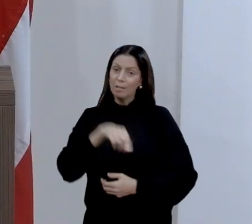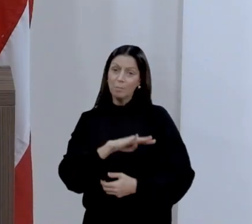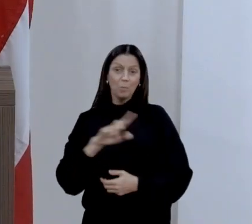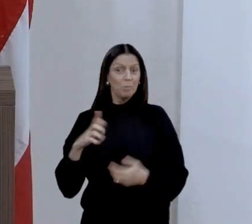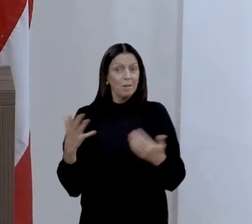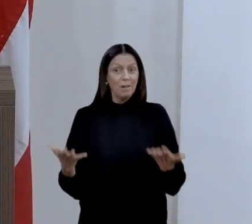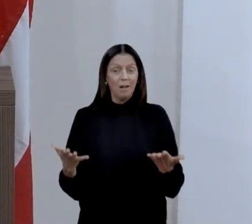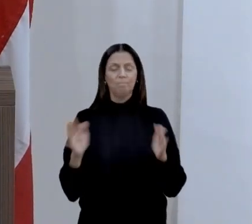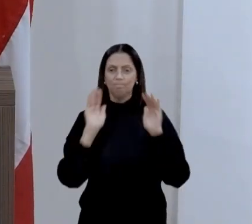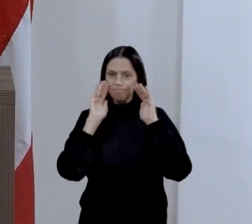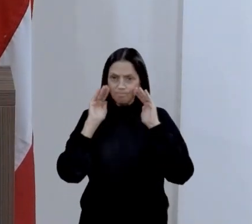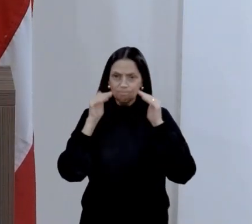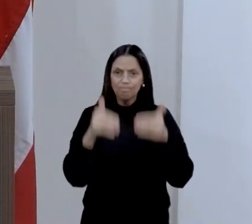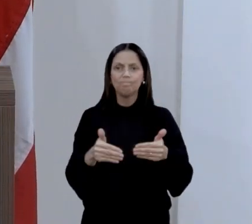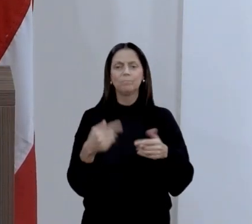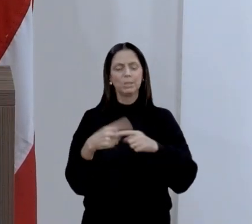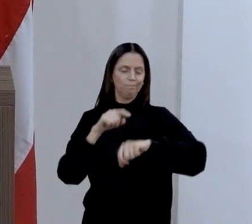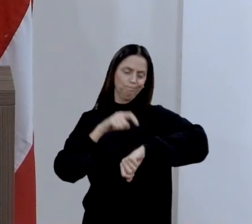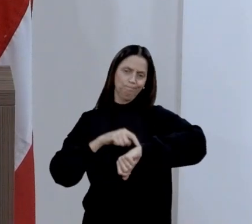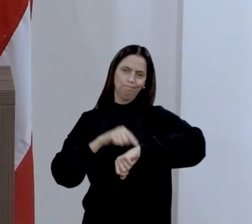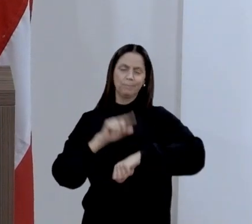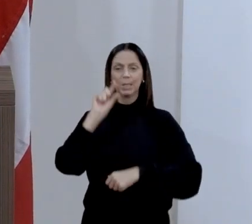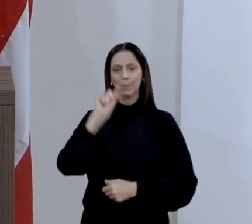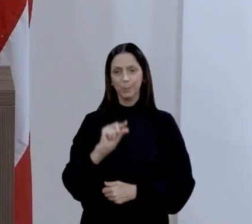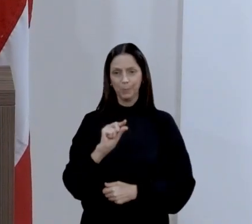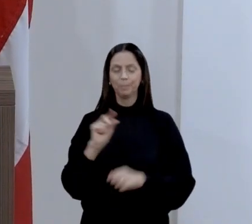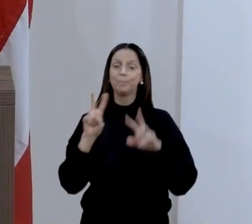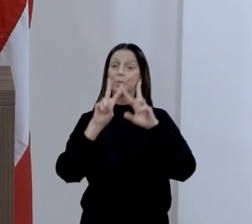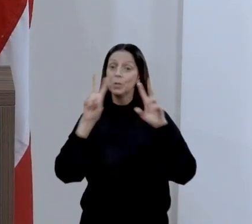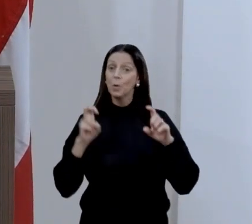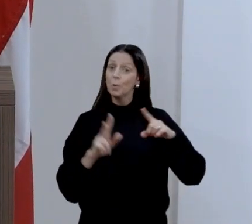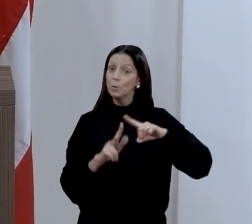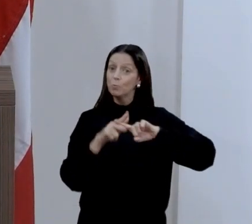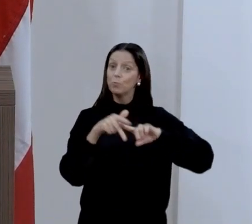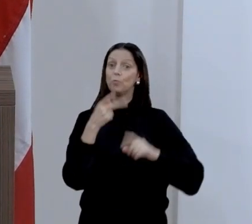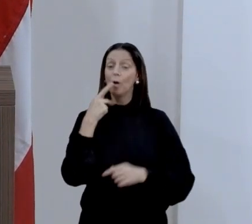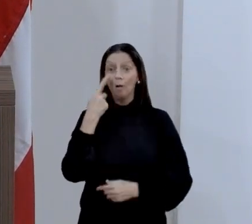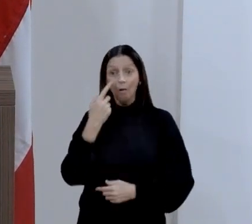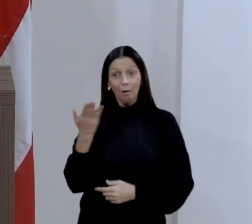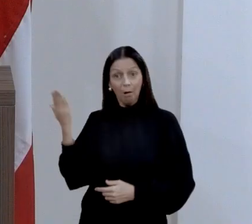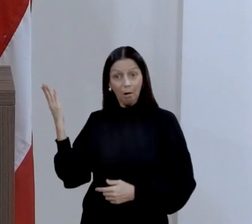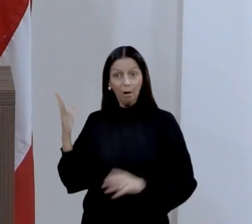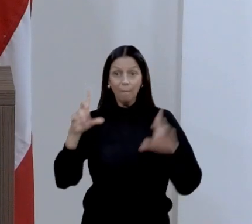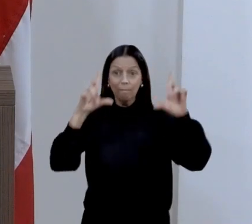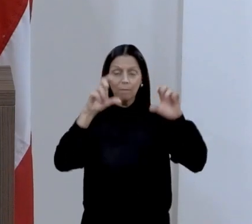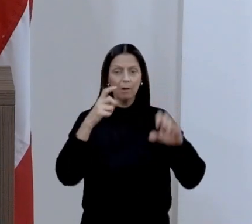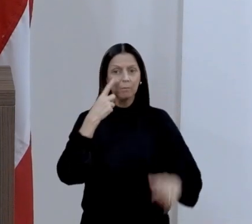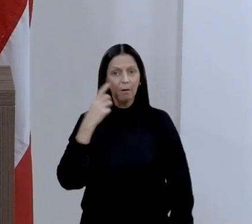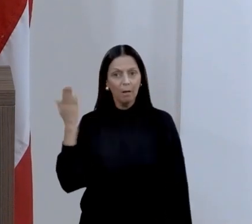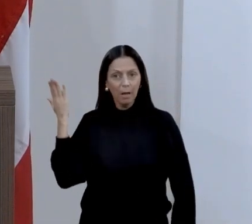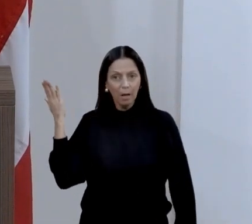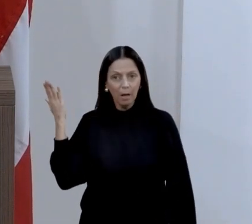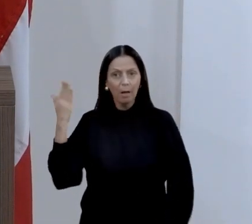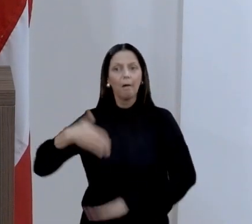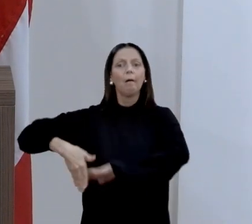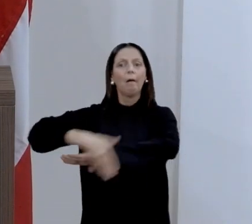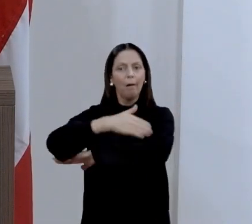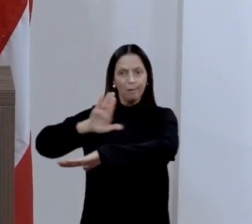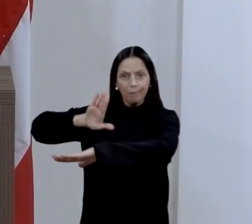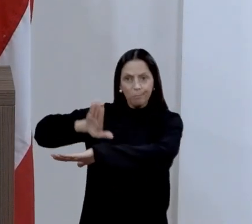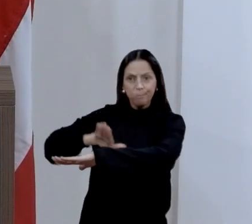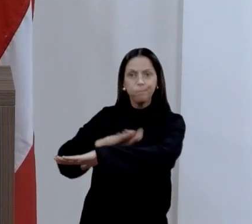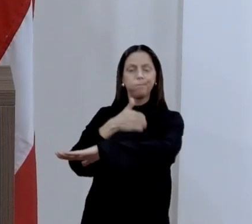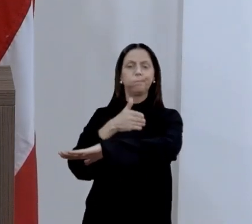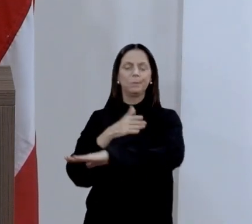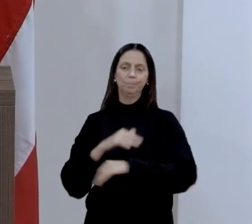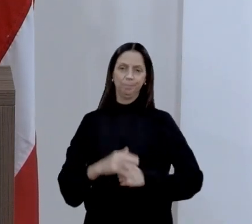E eu quero focar aqui, porque o tempo é curto ainda, nas questões das manutenções. Olha aí, tem uma foto ali de um buraco na rua Franz Miller. E aí